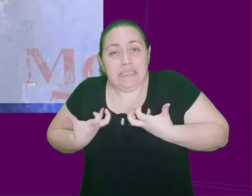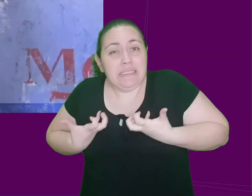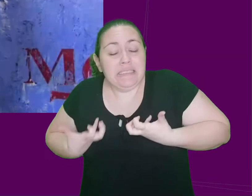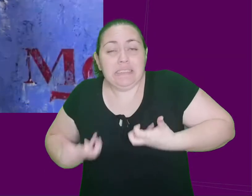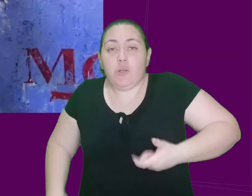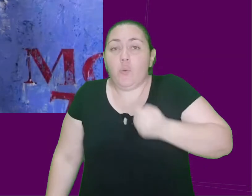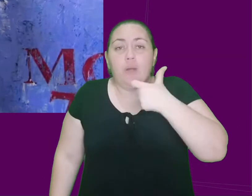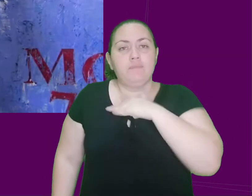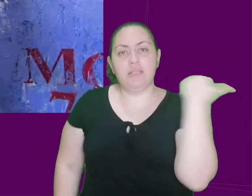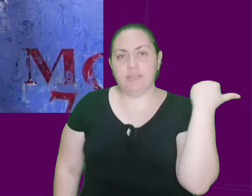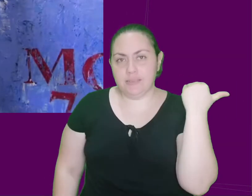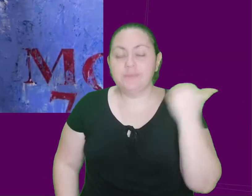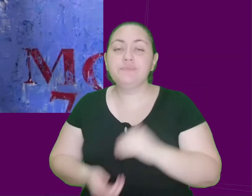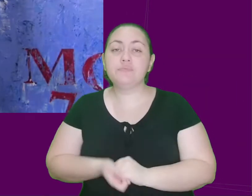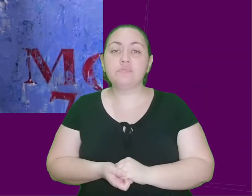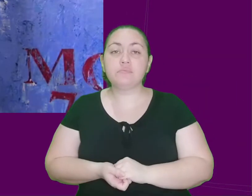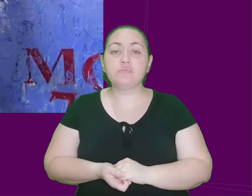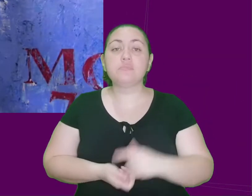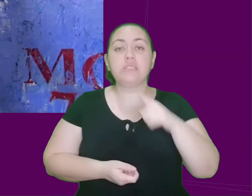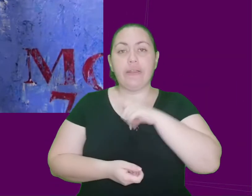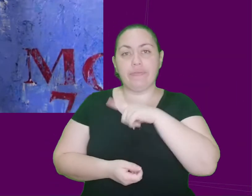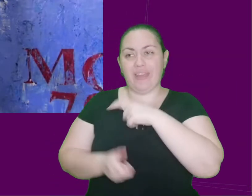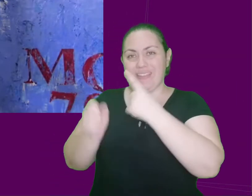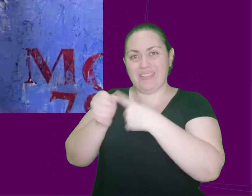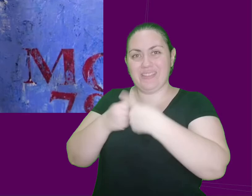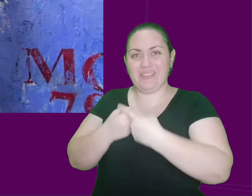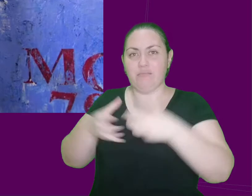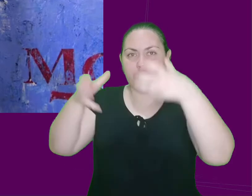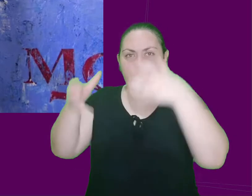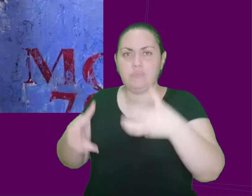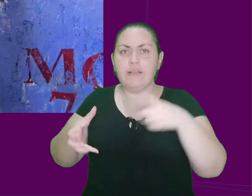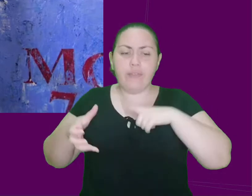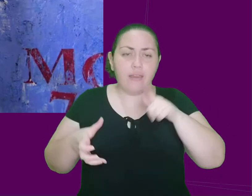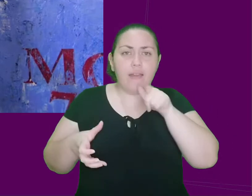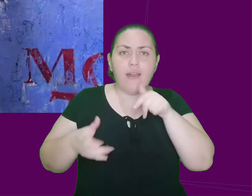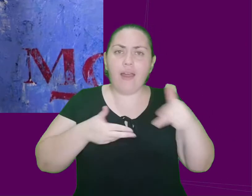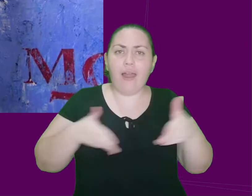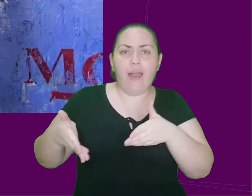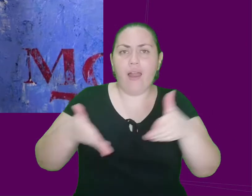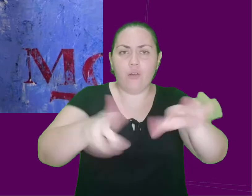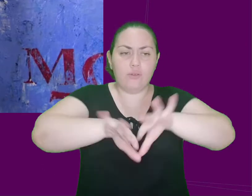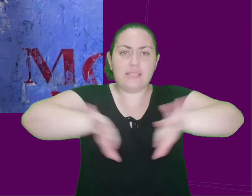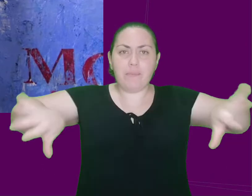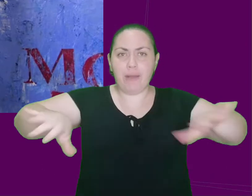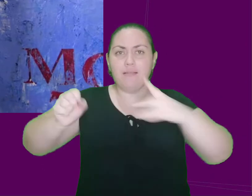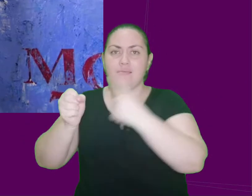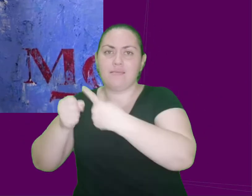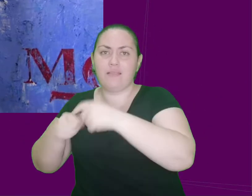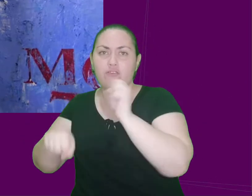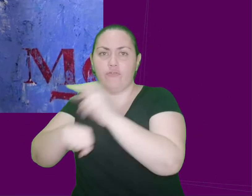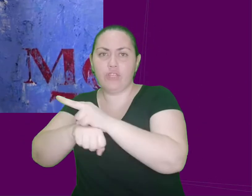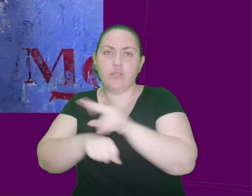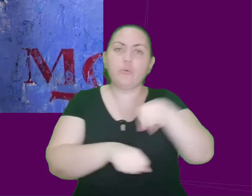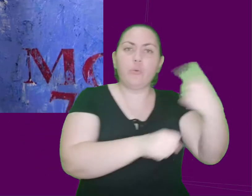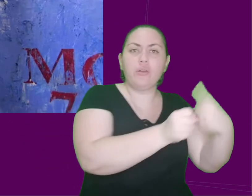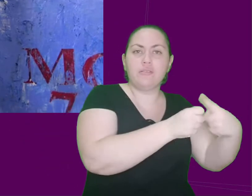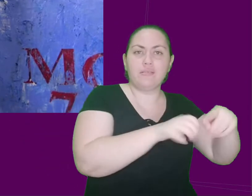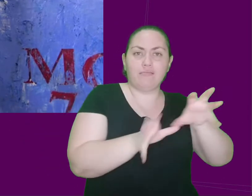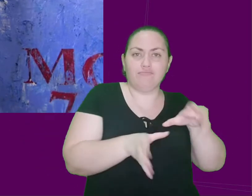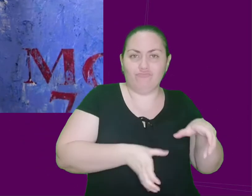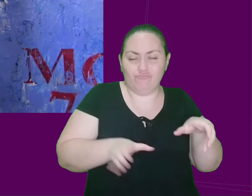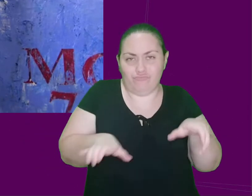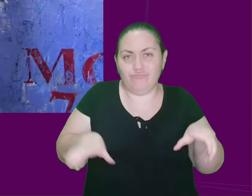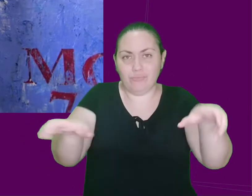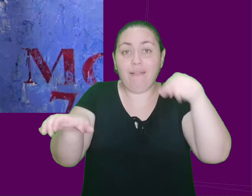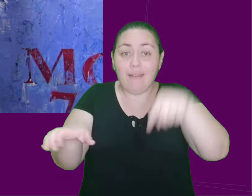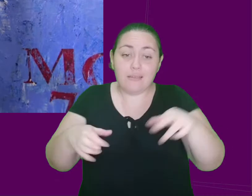aniquila. O espaço decadente é separado da cidade pela água, um córrego que se transforma em rio e que foi construído